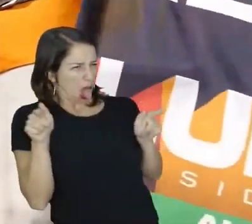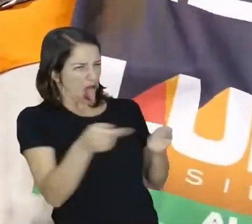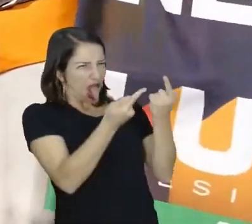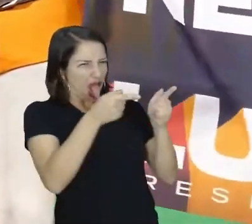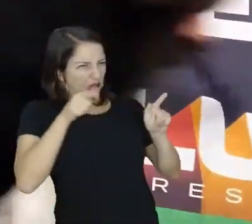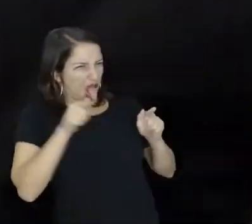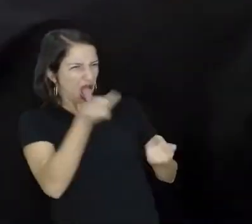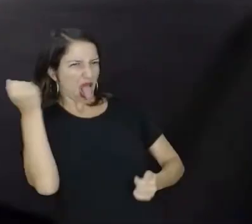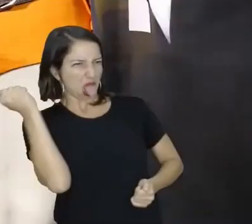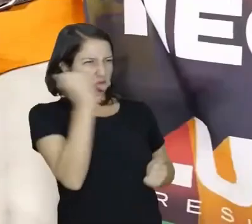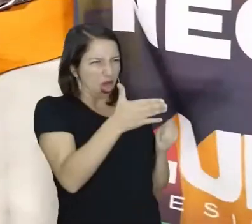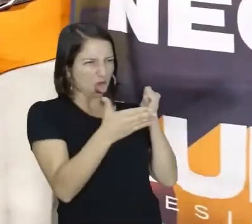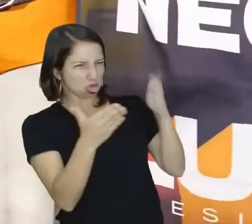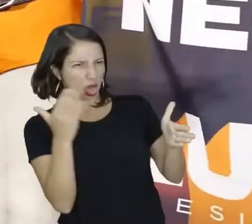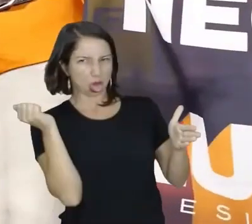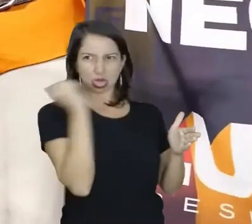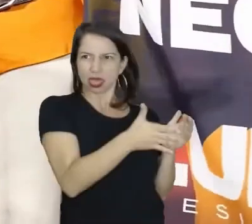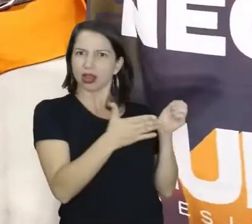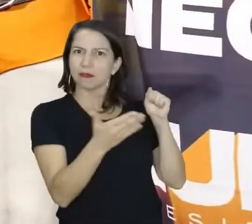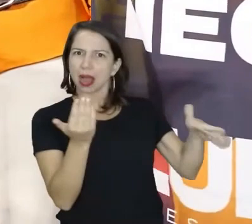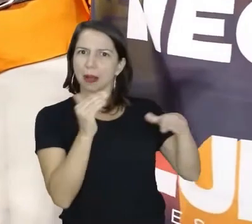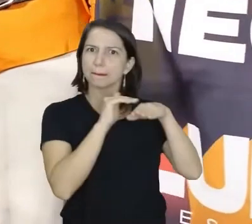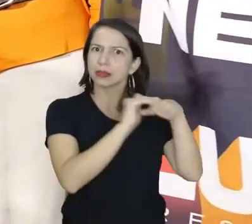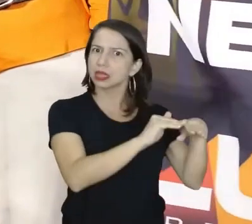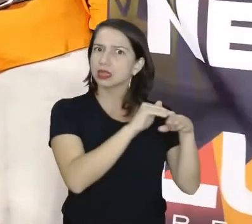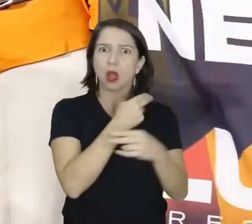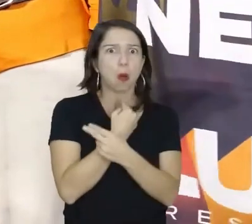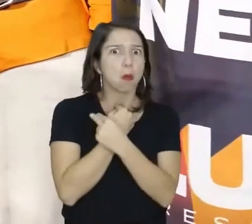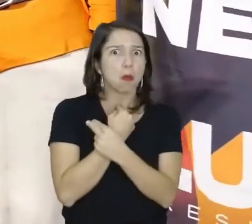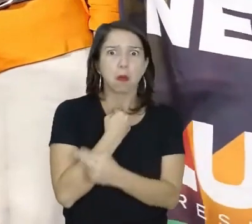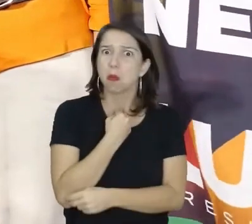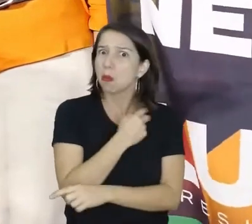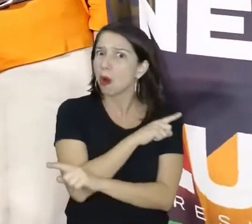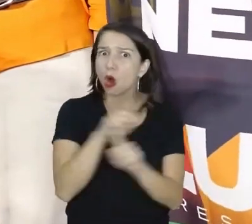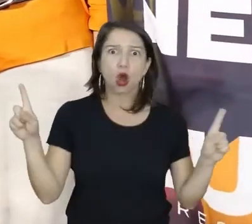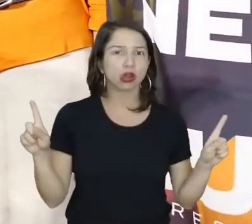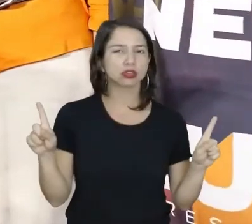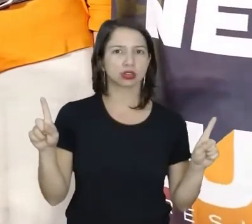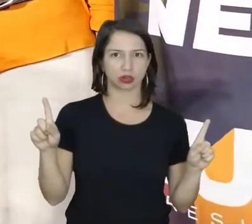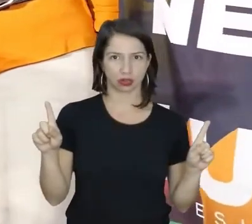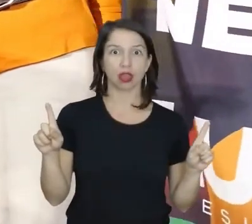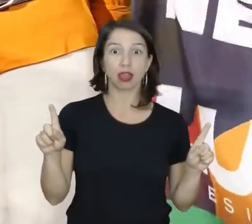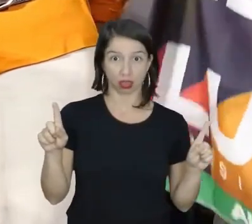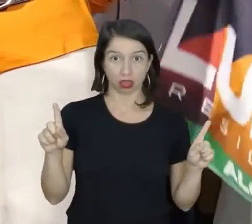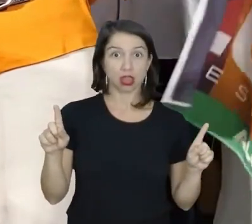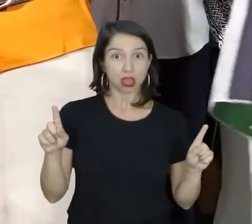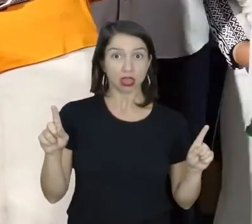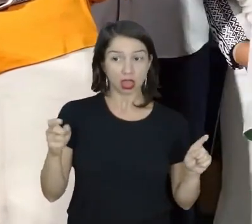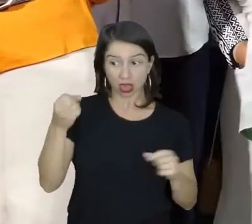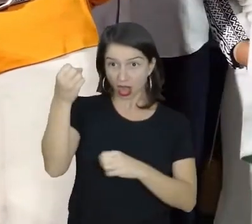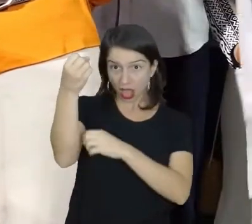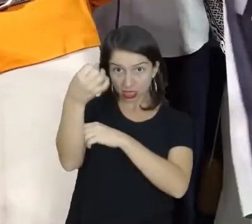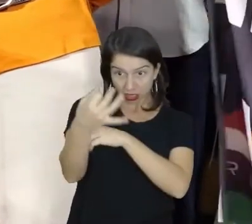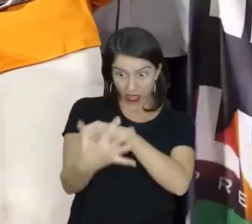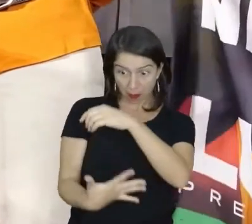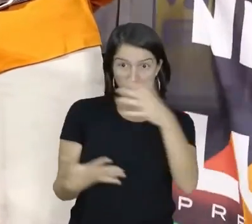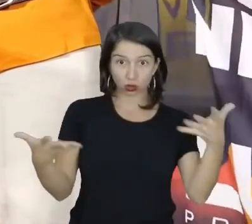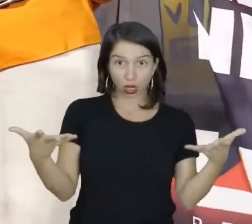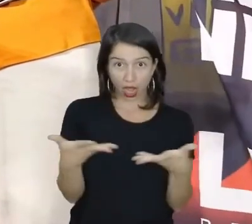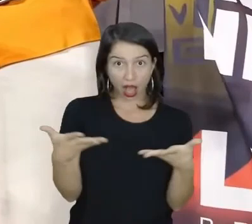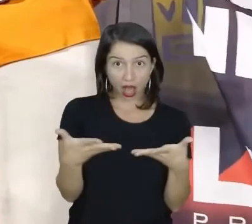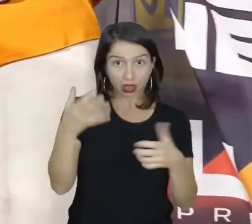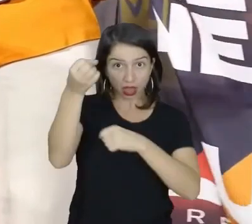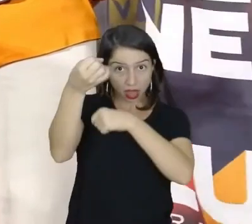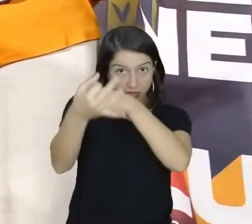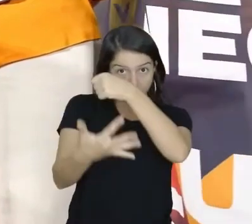como ele fez. E nesta madrugada, foi a nossa companheira Marina Silva que sofreu uma violência